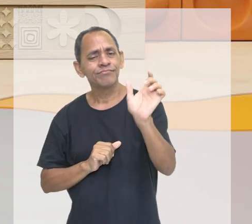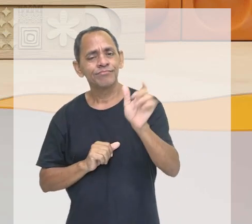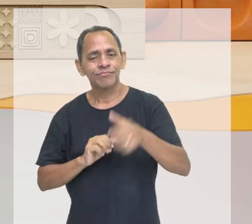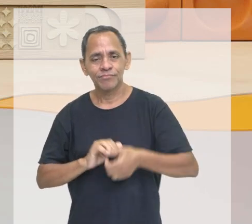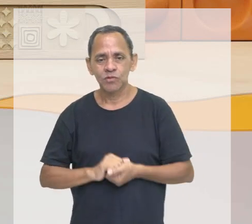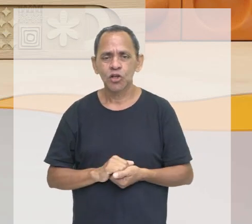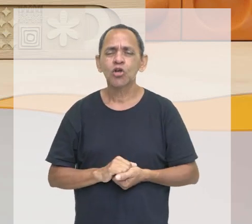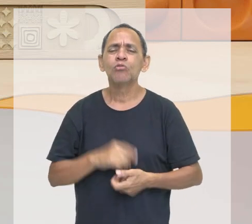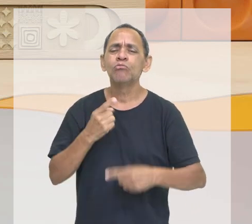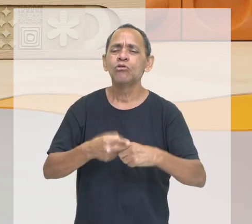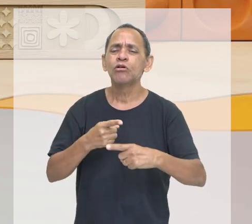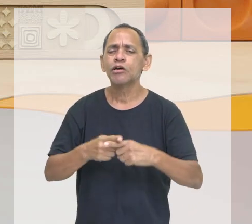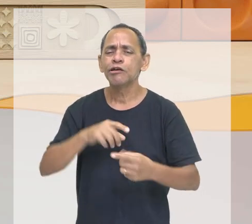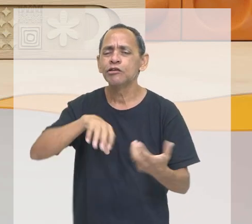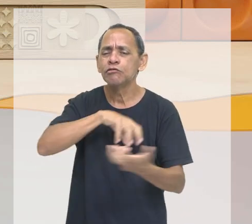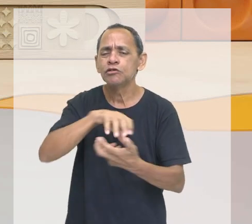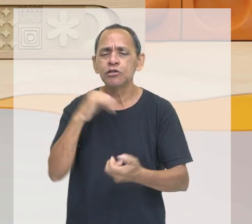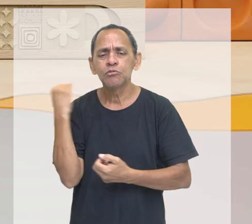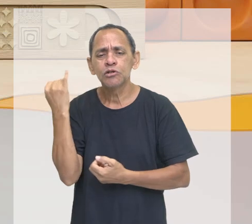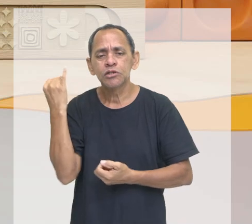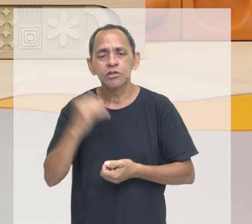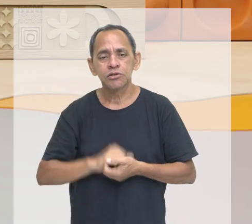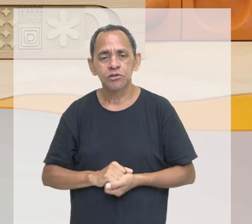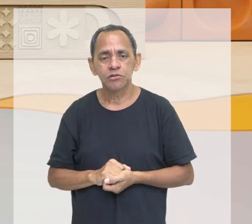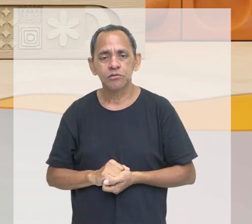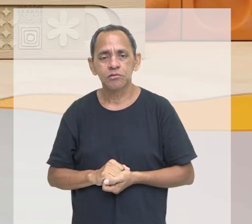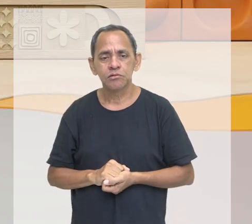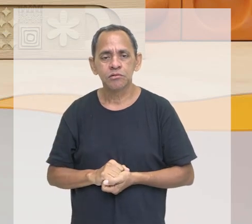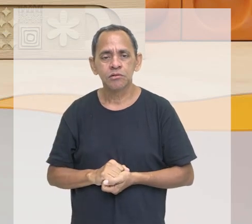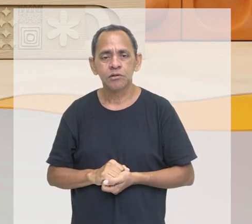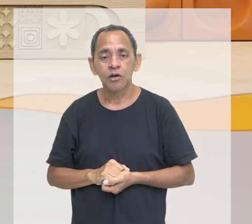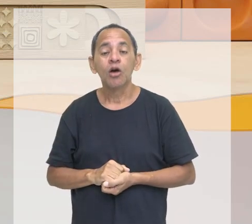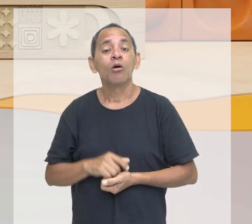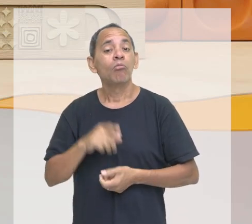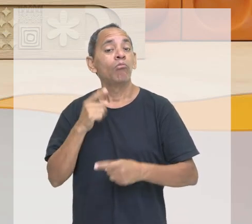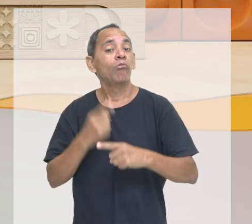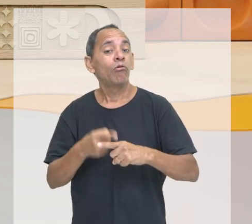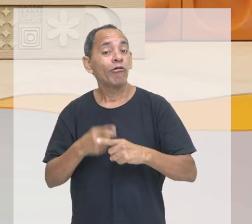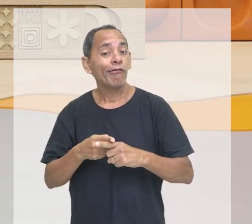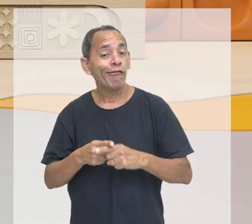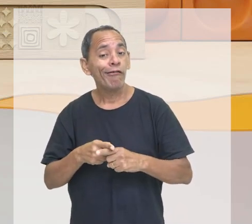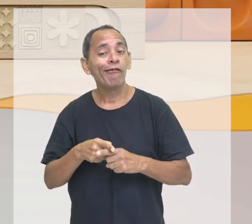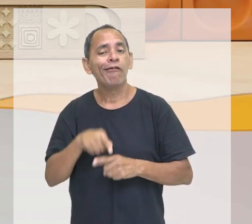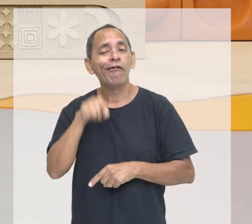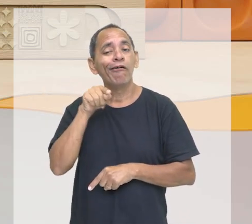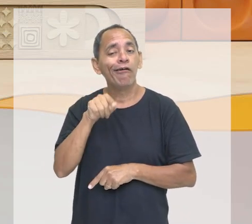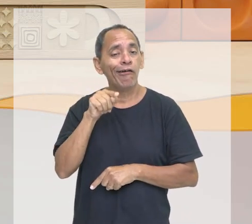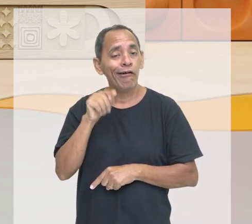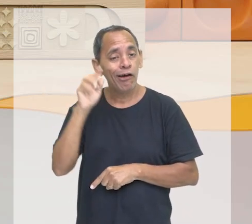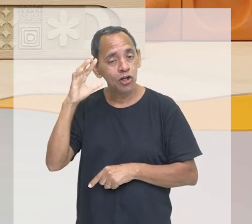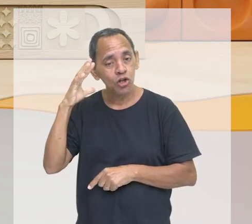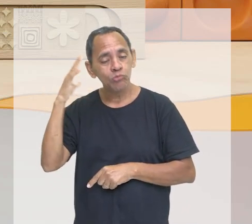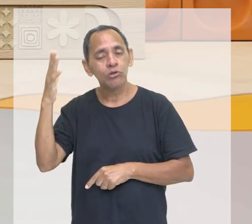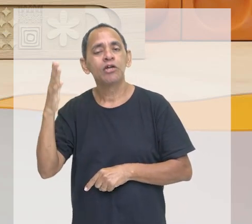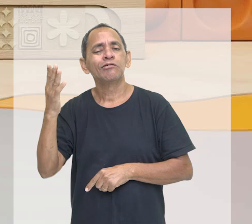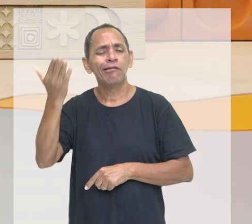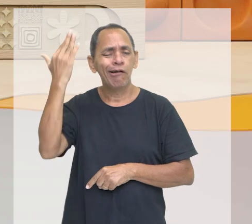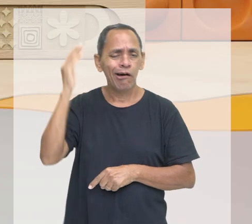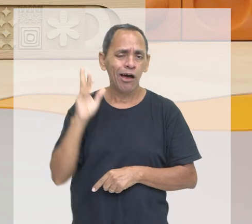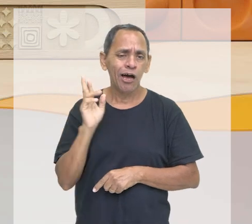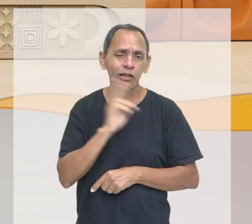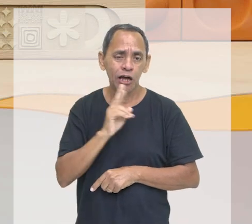tão importante? E, afinal de contas, por que a gente considera o movimento que aconteceu lá na Rússia em 1917 como